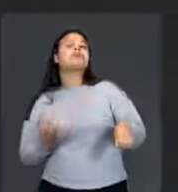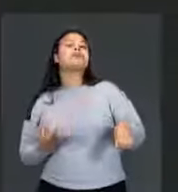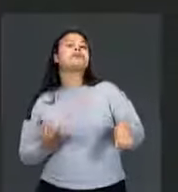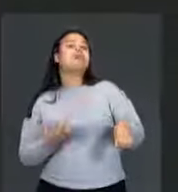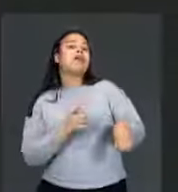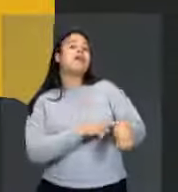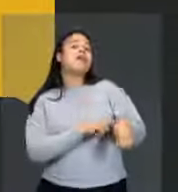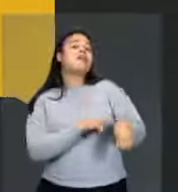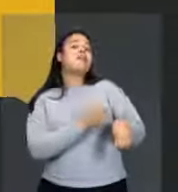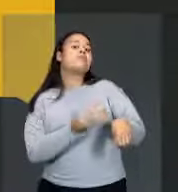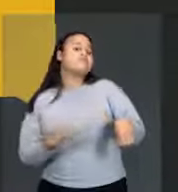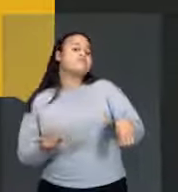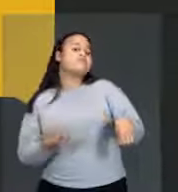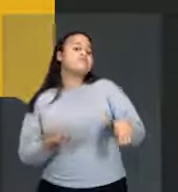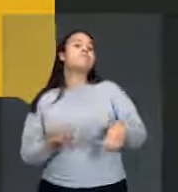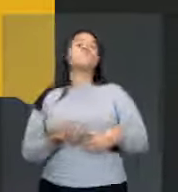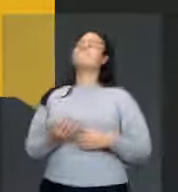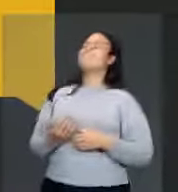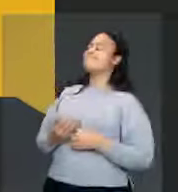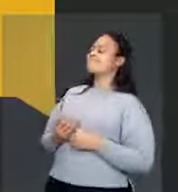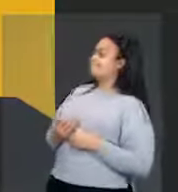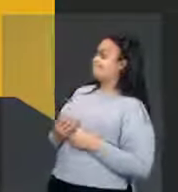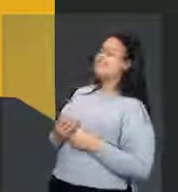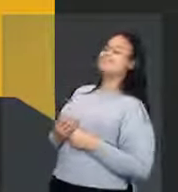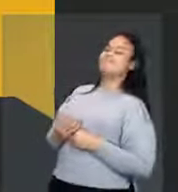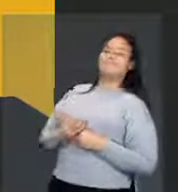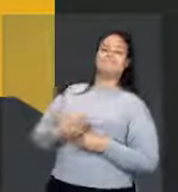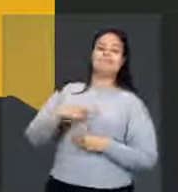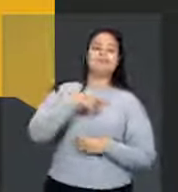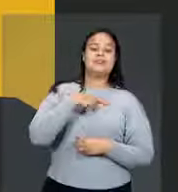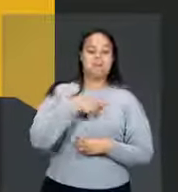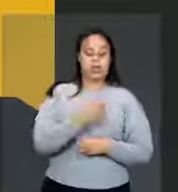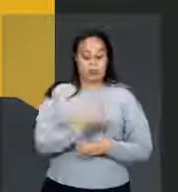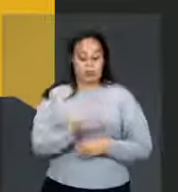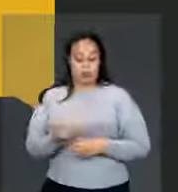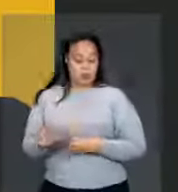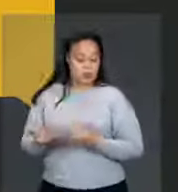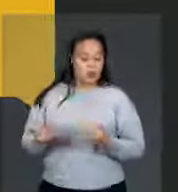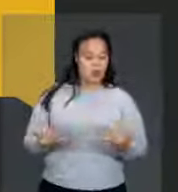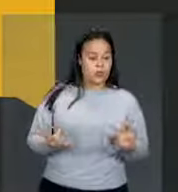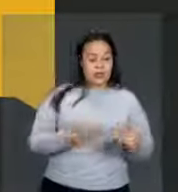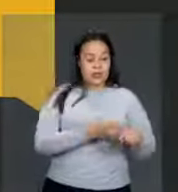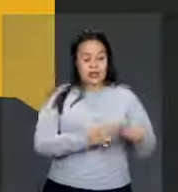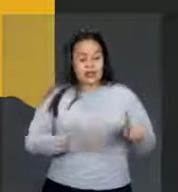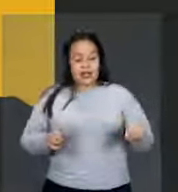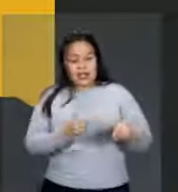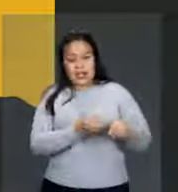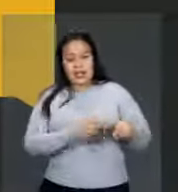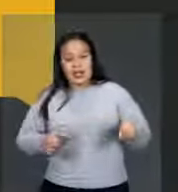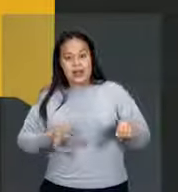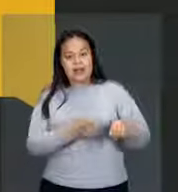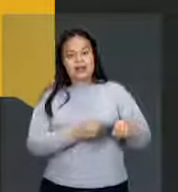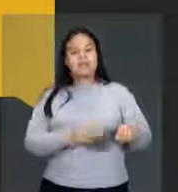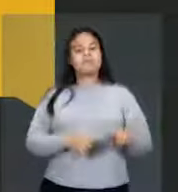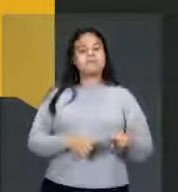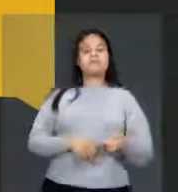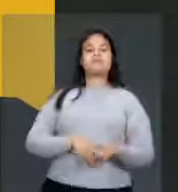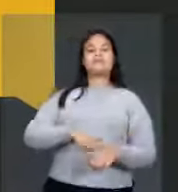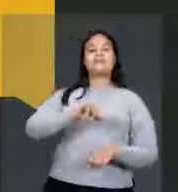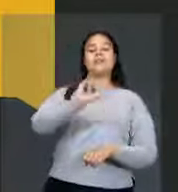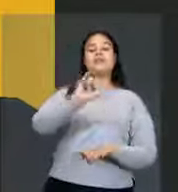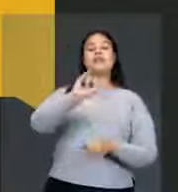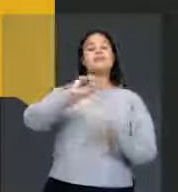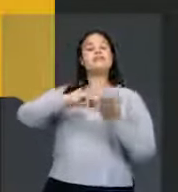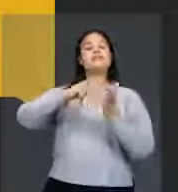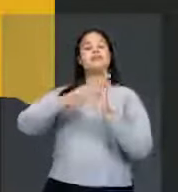de tempo. E aí nós vamos ter a intensidade da corrente elétrica. Então, I representa a intensidade da corrente